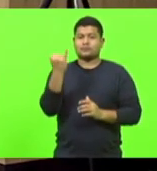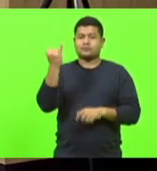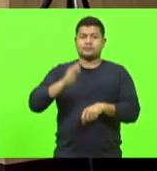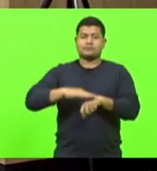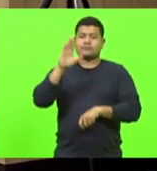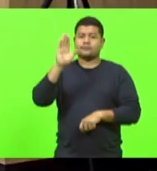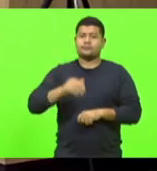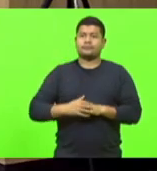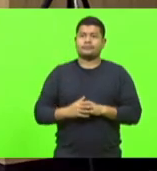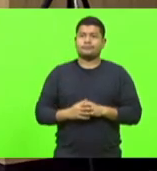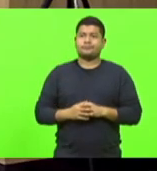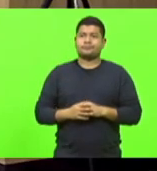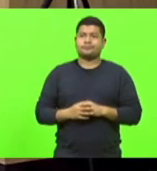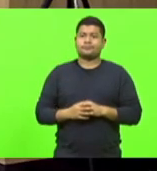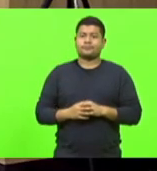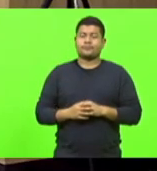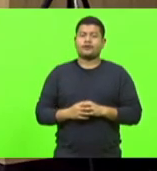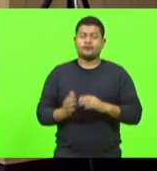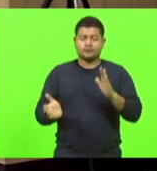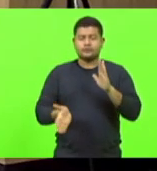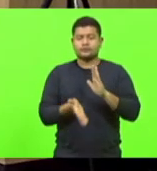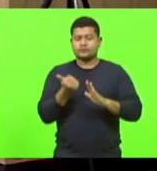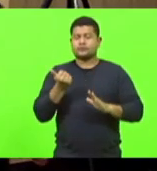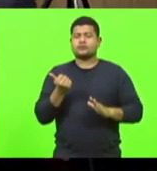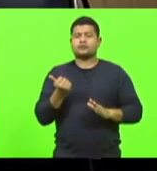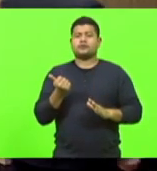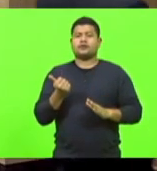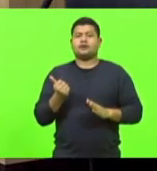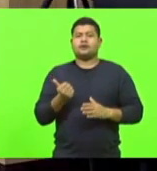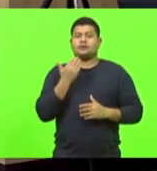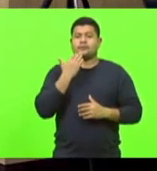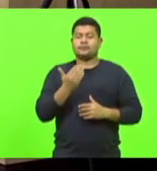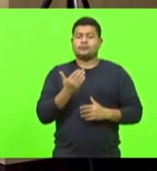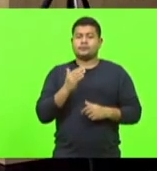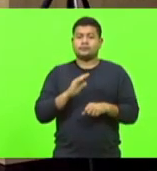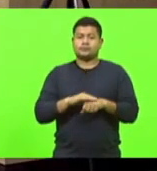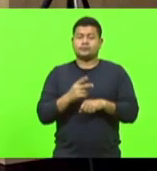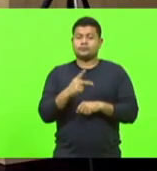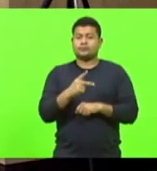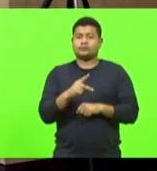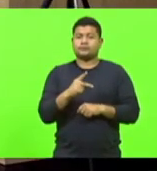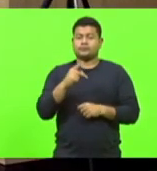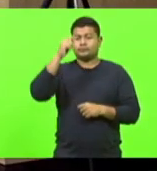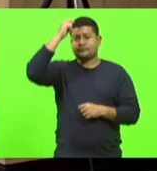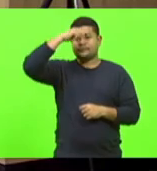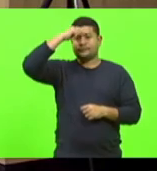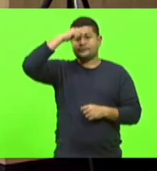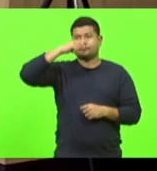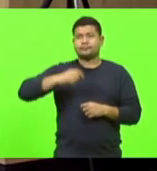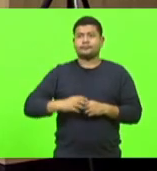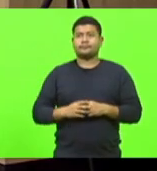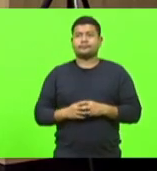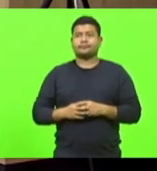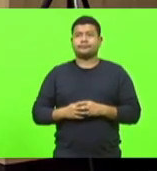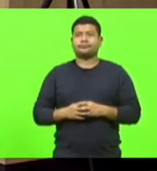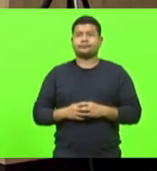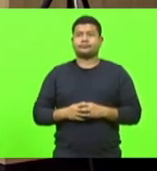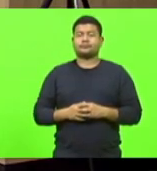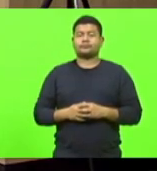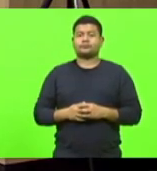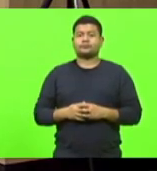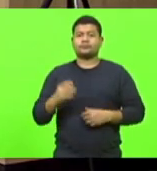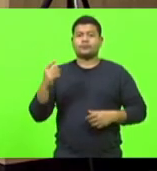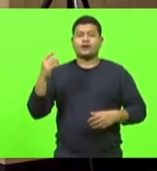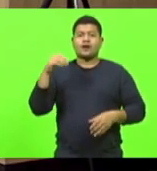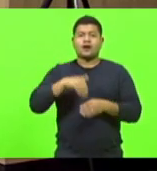a retirada do requerimento de autoria do deputado Mauricio eskudlark a e é